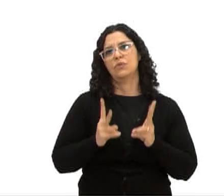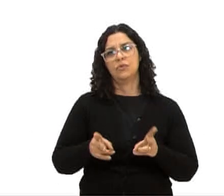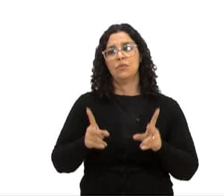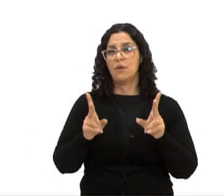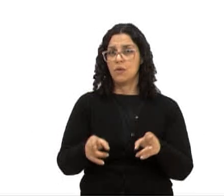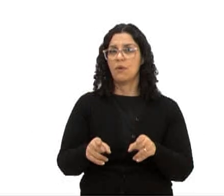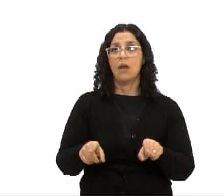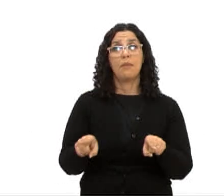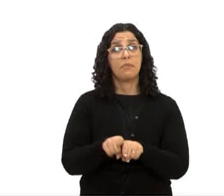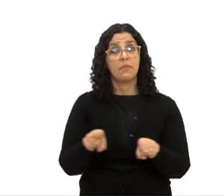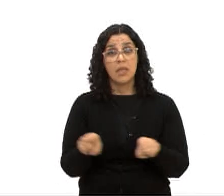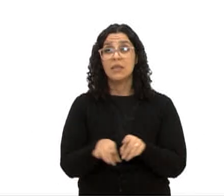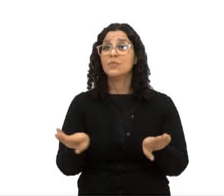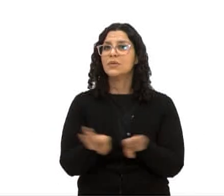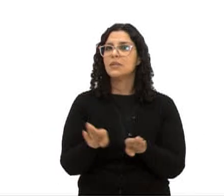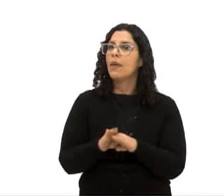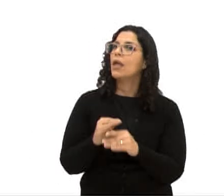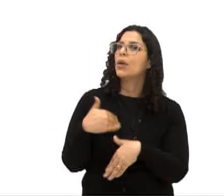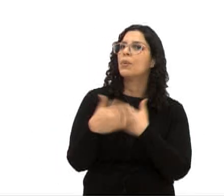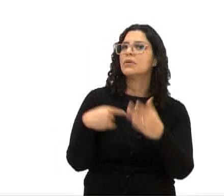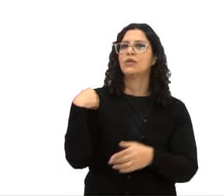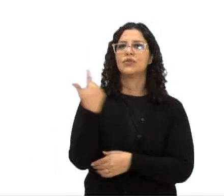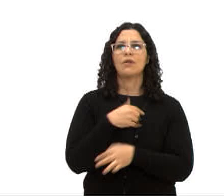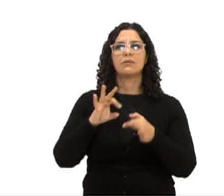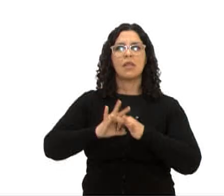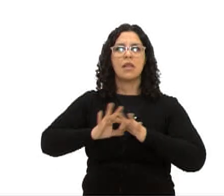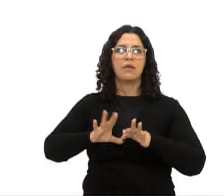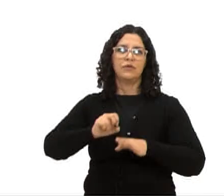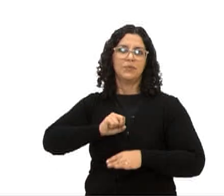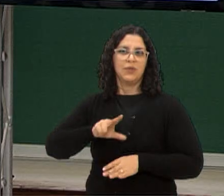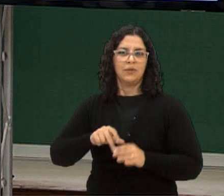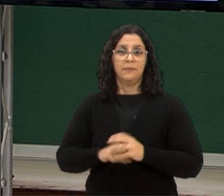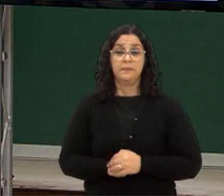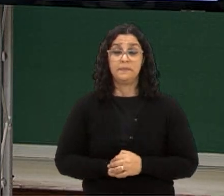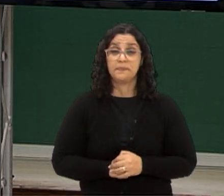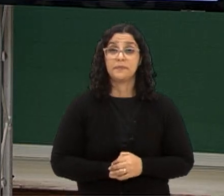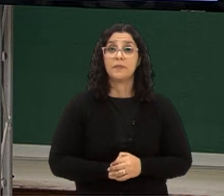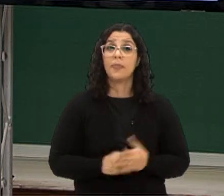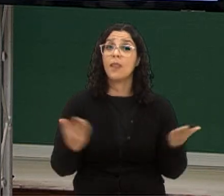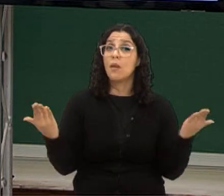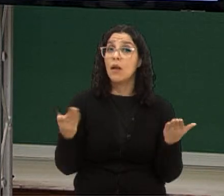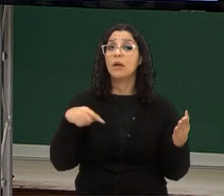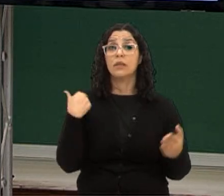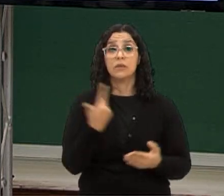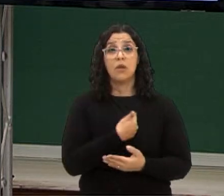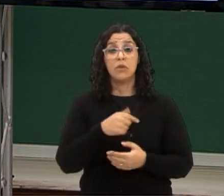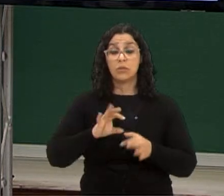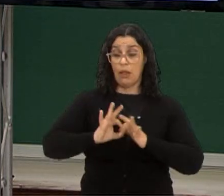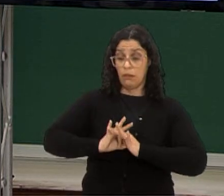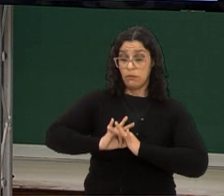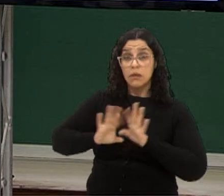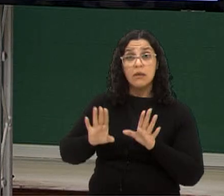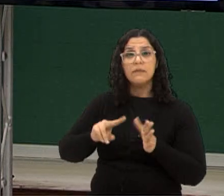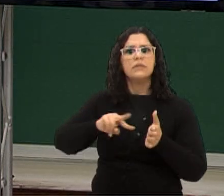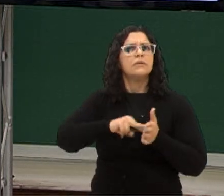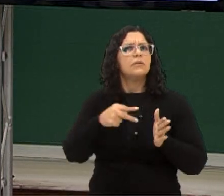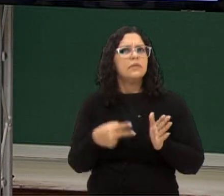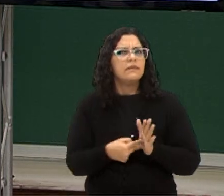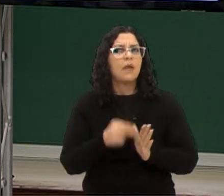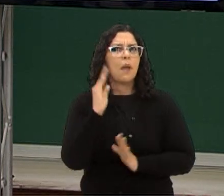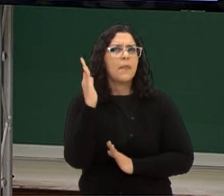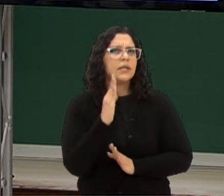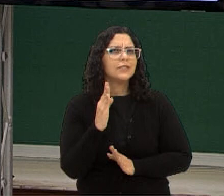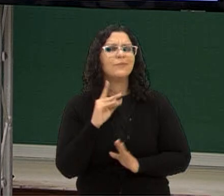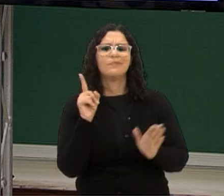permaneceram mesmo após o processo de independência. O que significa isso? Que a nossa independência, ela pode